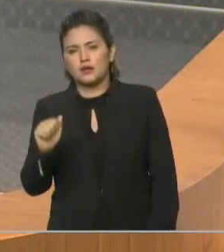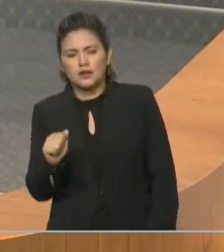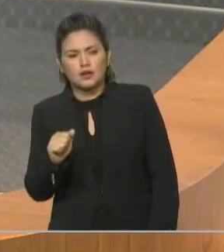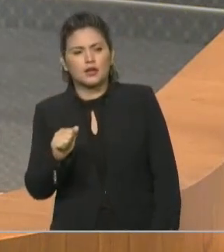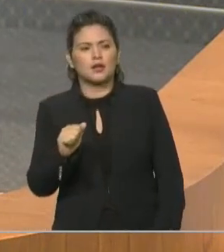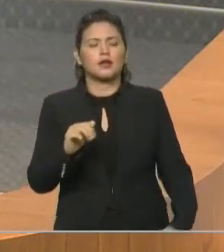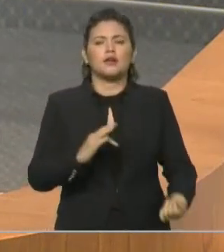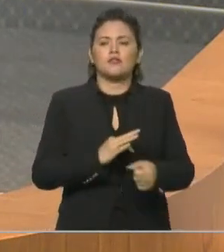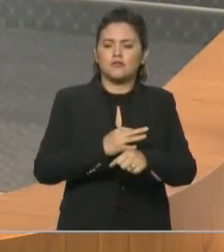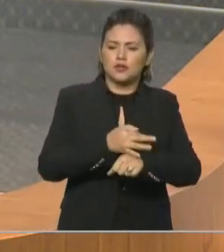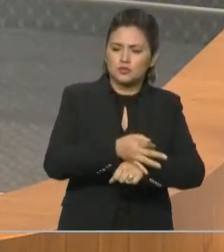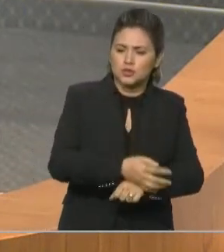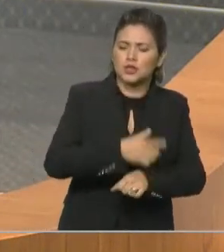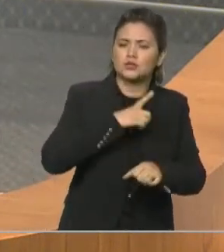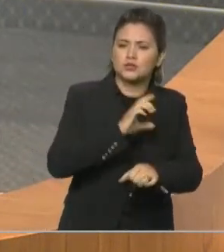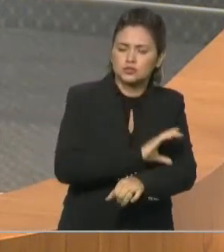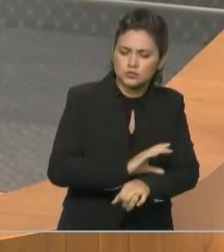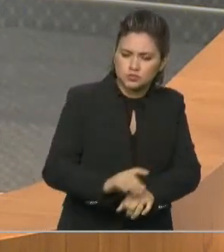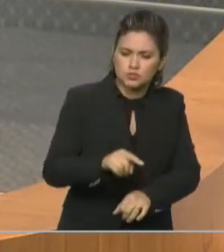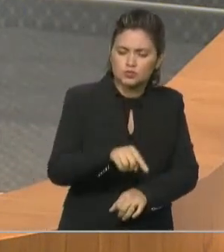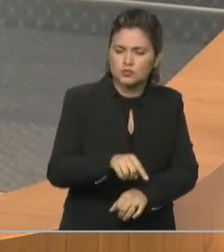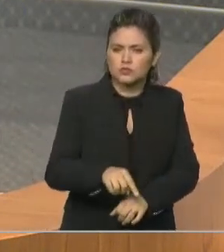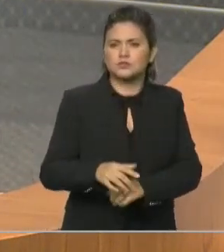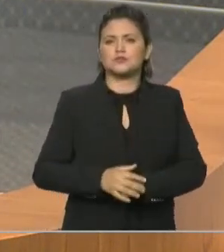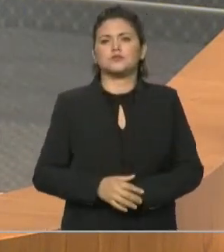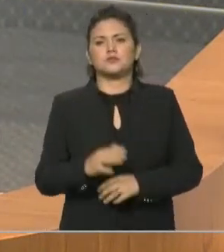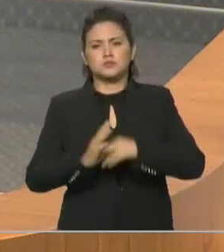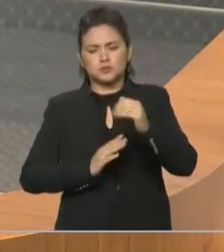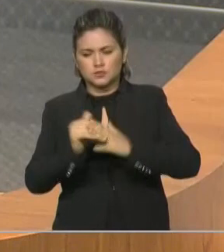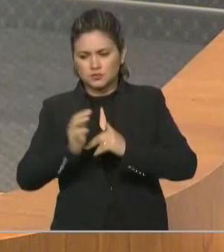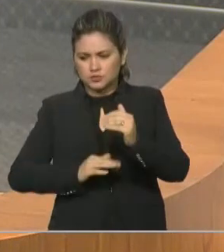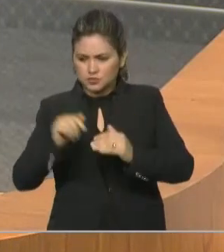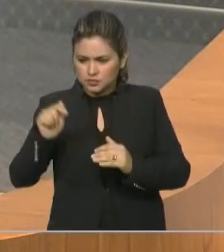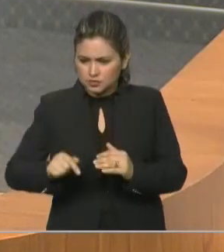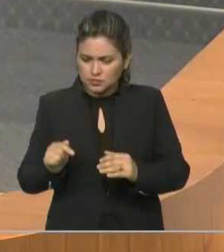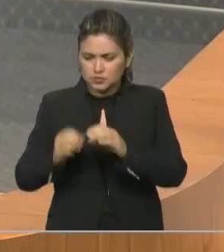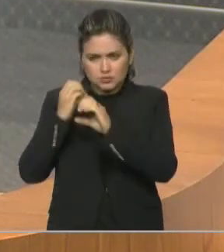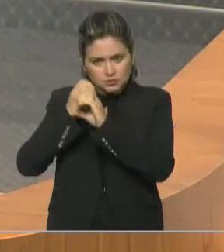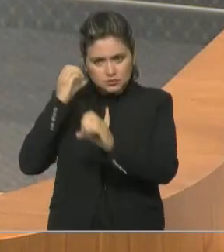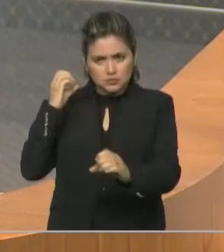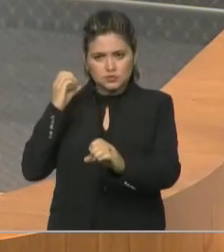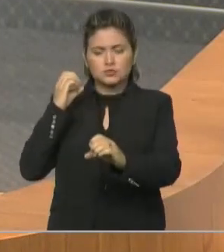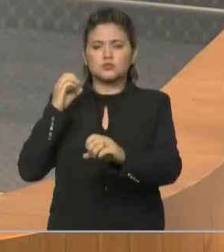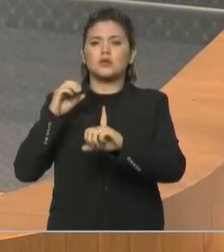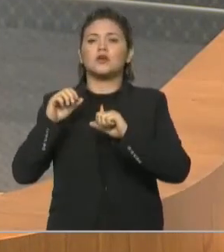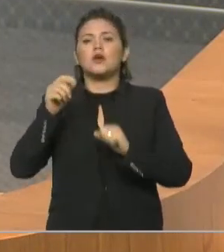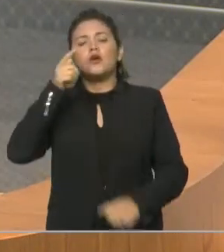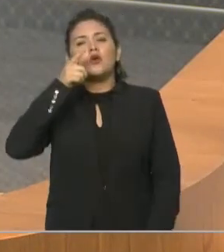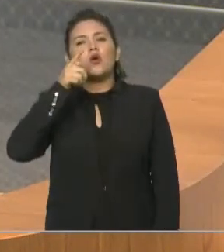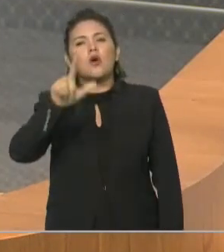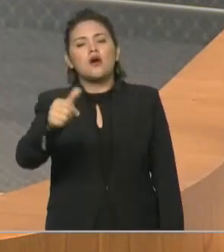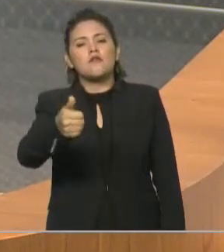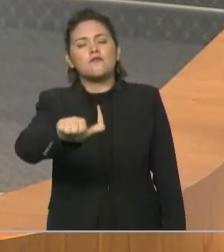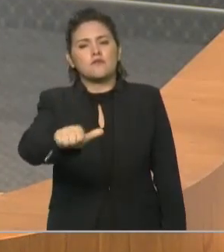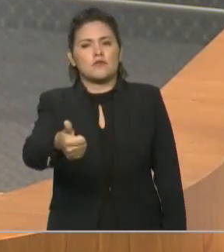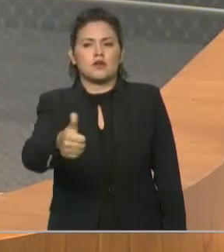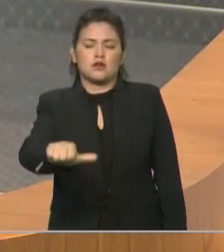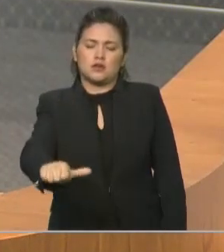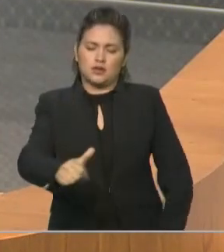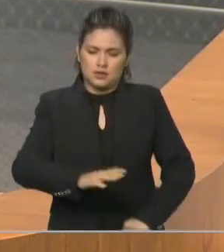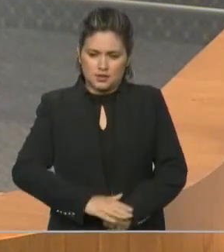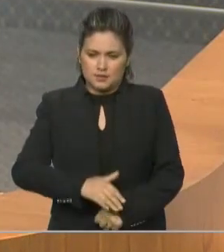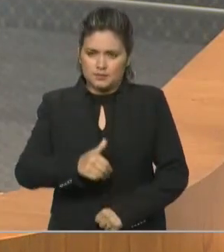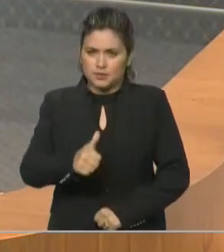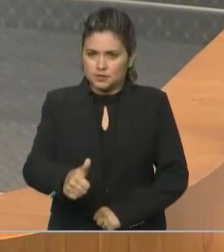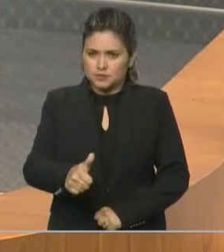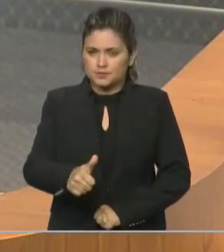curso relacionado a isso, para que a gente, e nossos técnicos também daqui no campo da engenharia, para que tenha um balizamento melhor para promovermos a